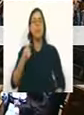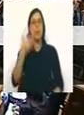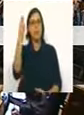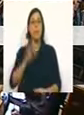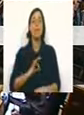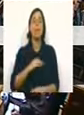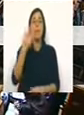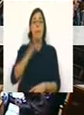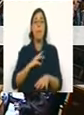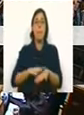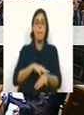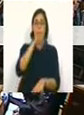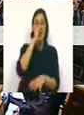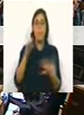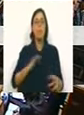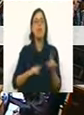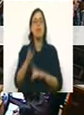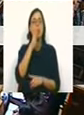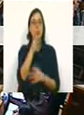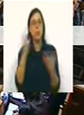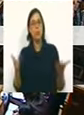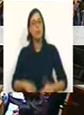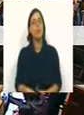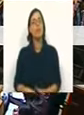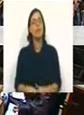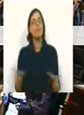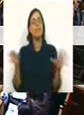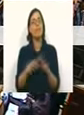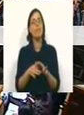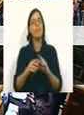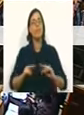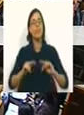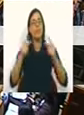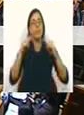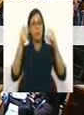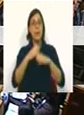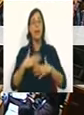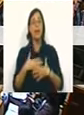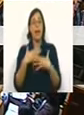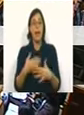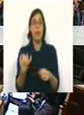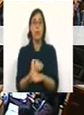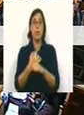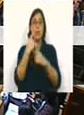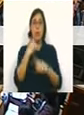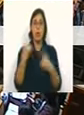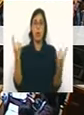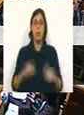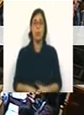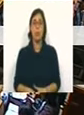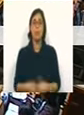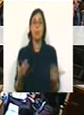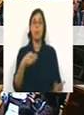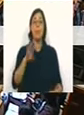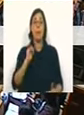Senhor Presidente, senhores membros do Governo, senhoras e senhores deputados, sobre o descongelamento das carreiras dos funcionários públicos.